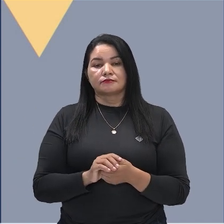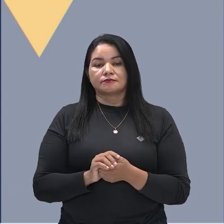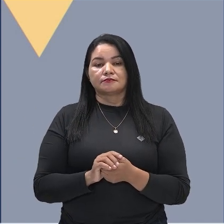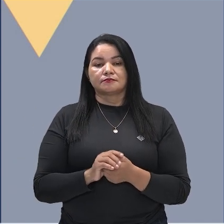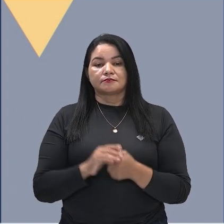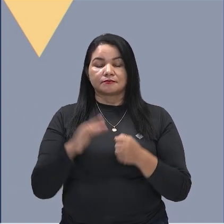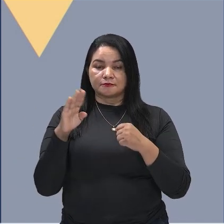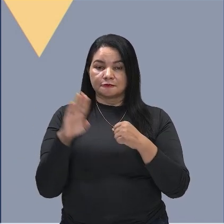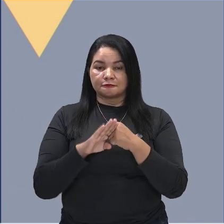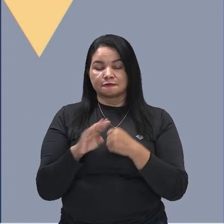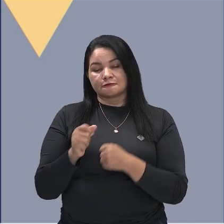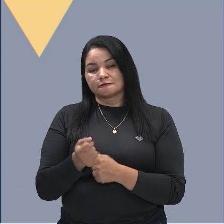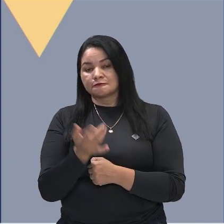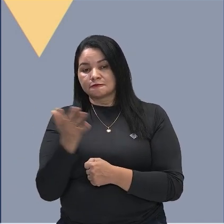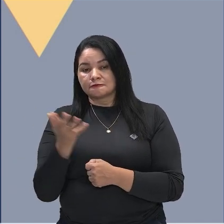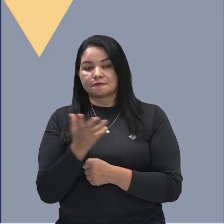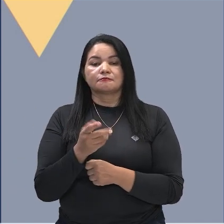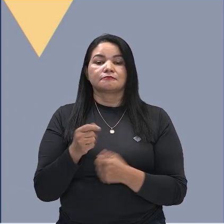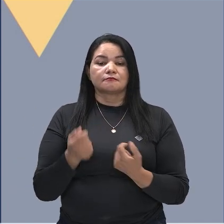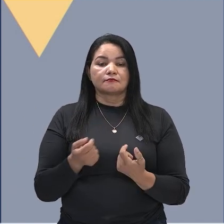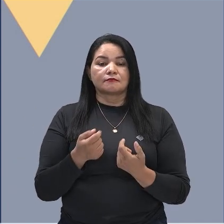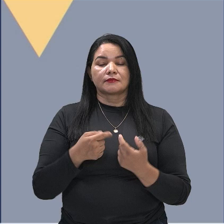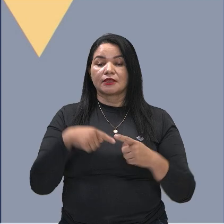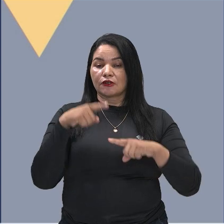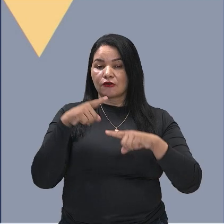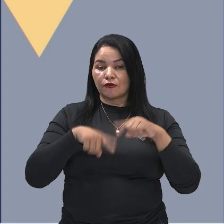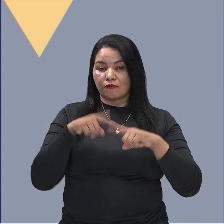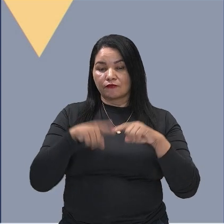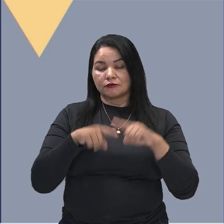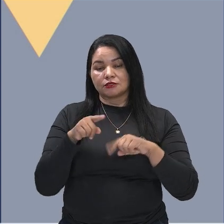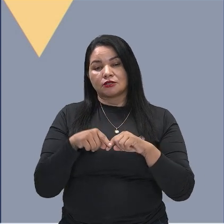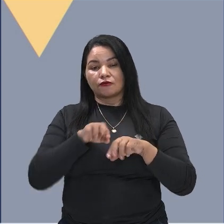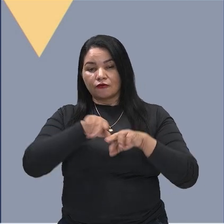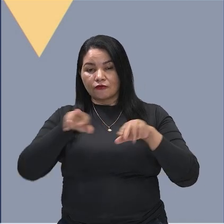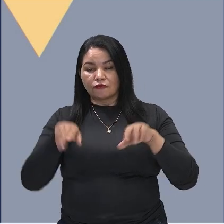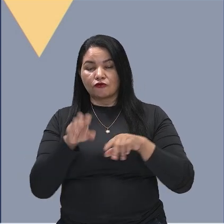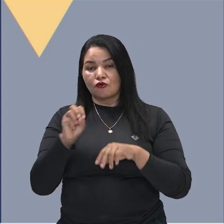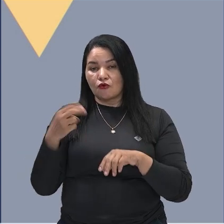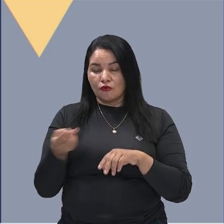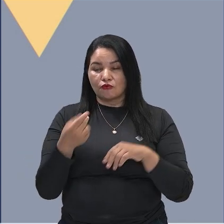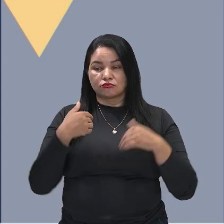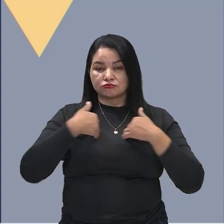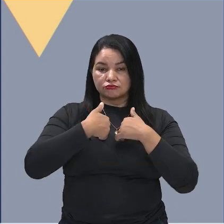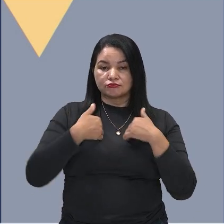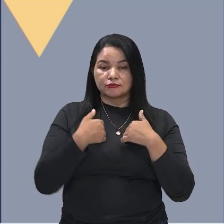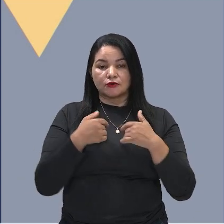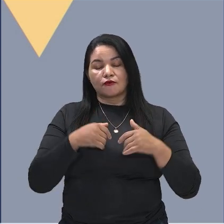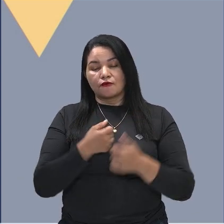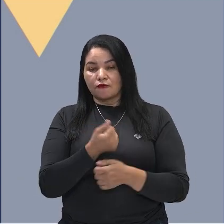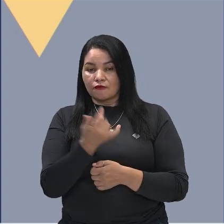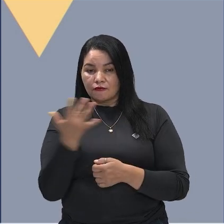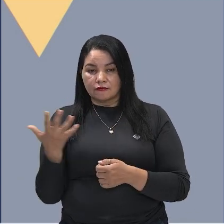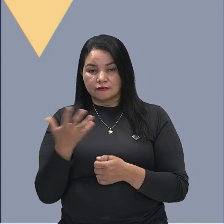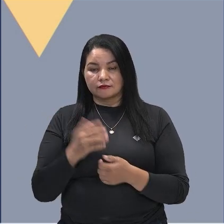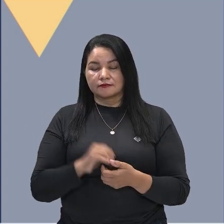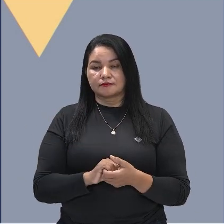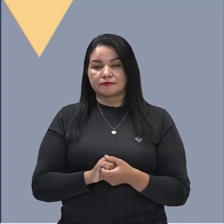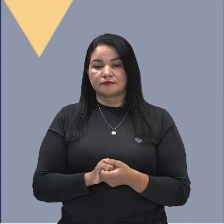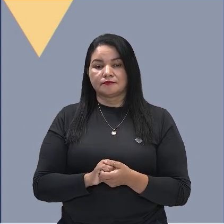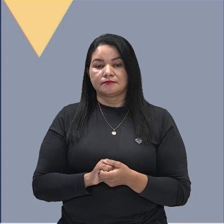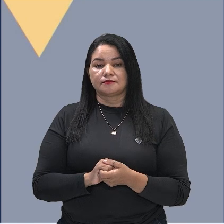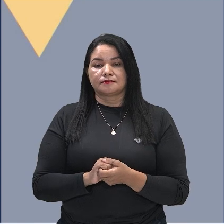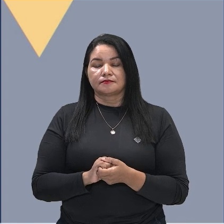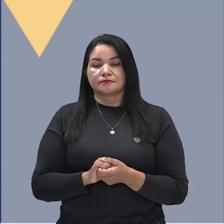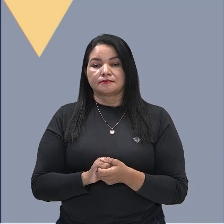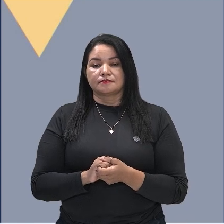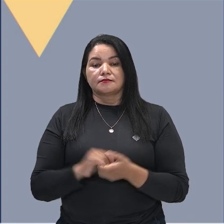nomear vários seres e objetos de uma mesma classe, tá bom? Então, há